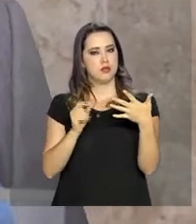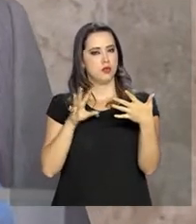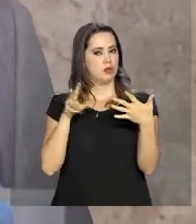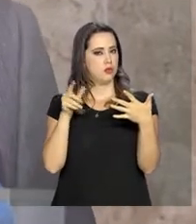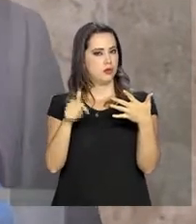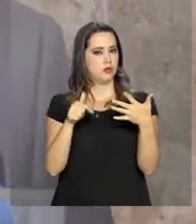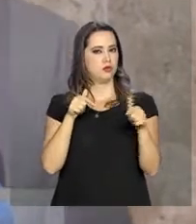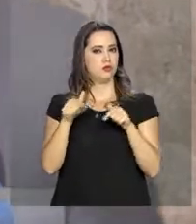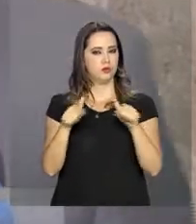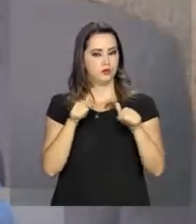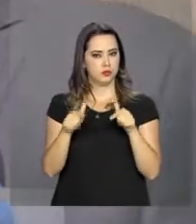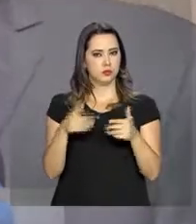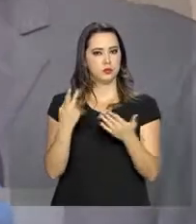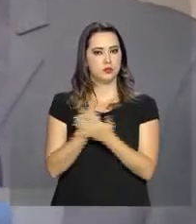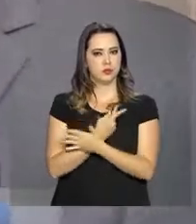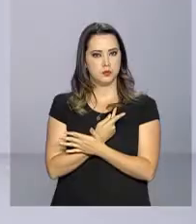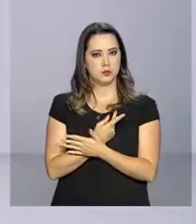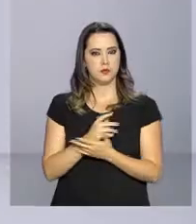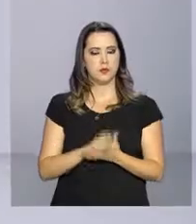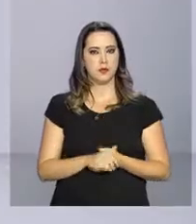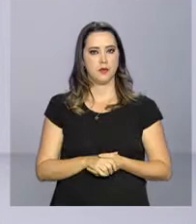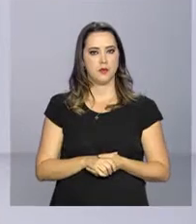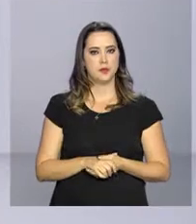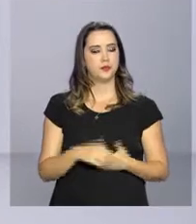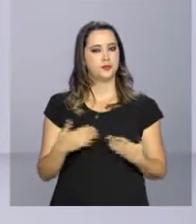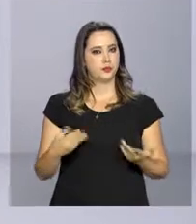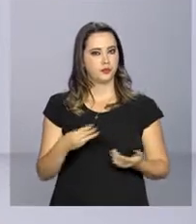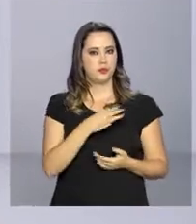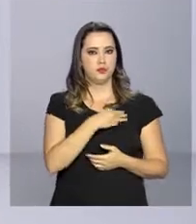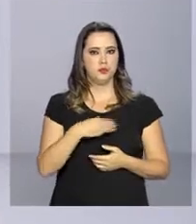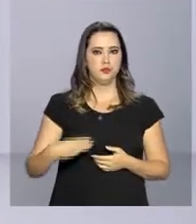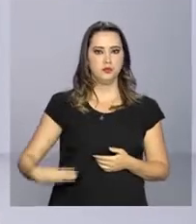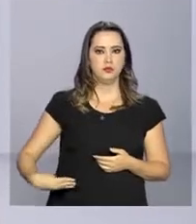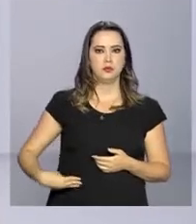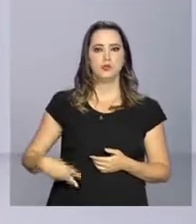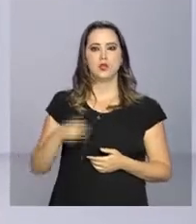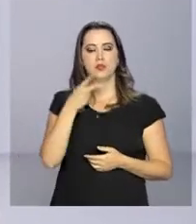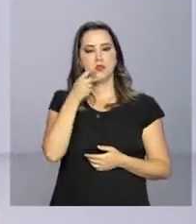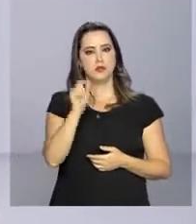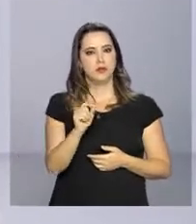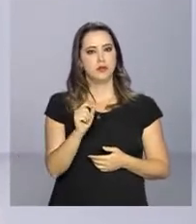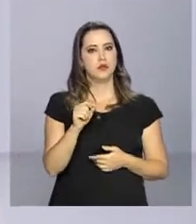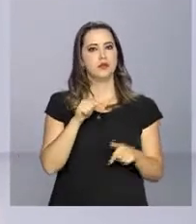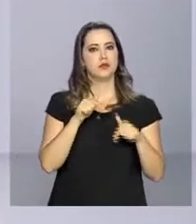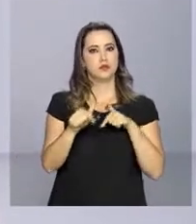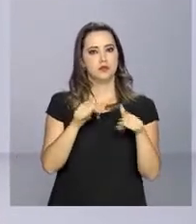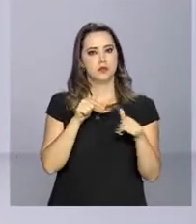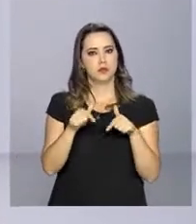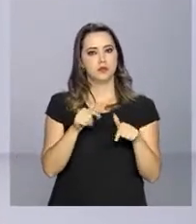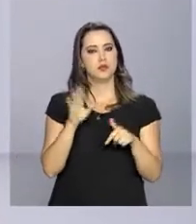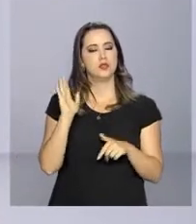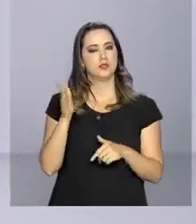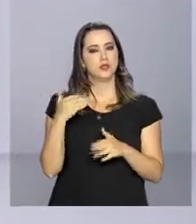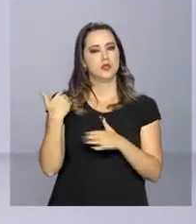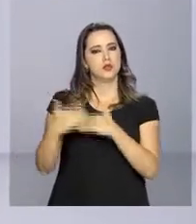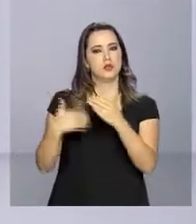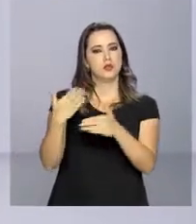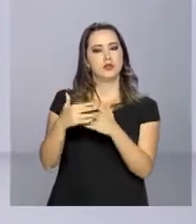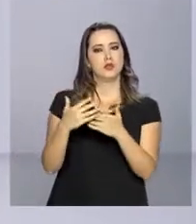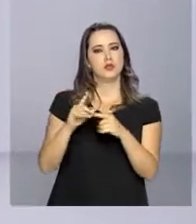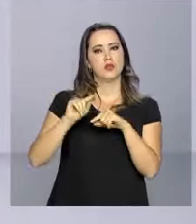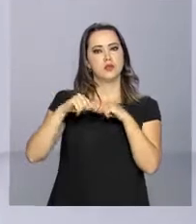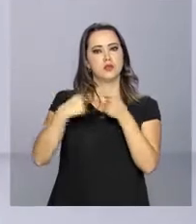todas as ações realizadas o ministro sérgio chegou em destacou algumas das ações que já vêm sendo